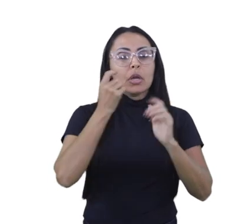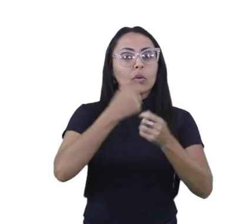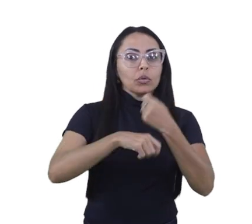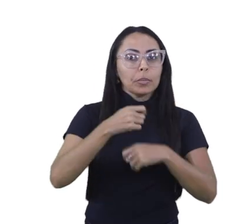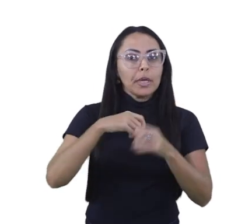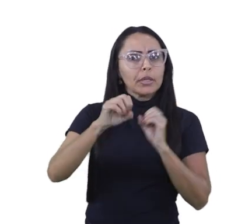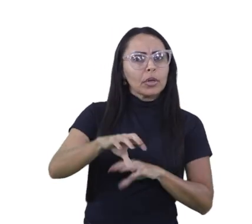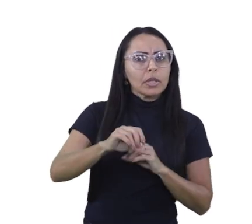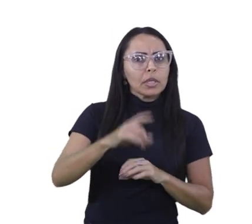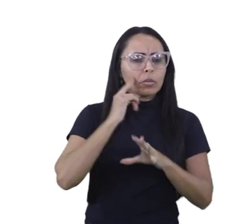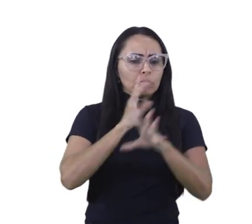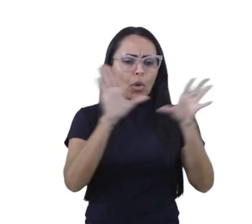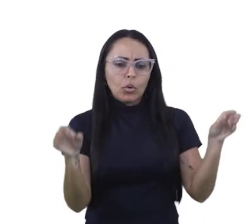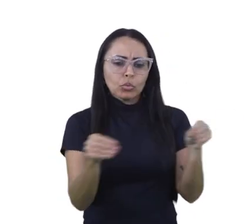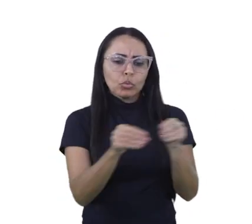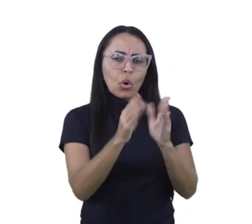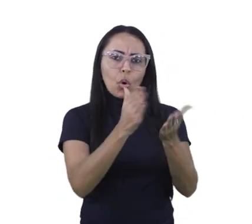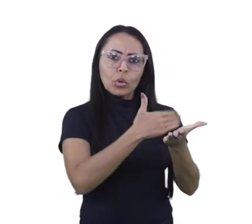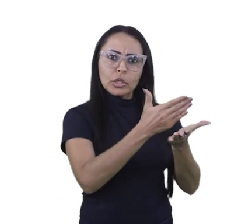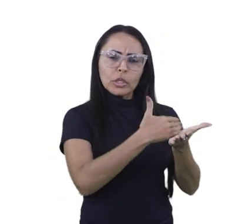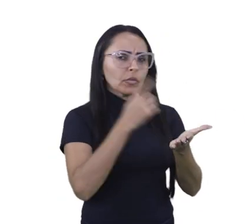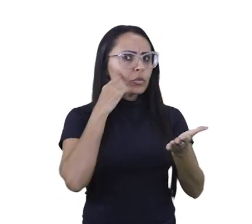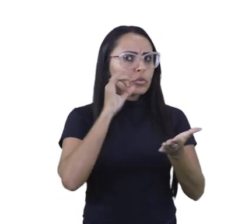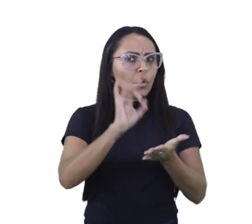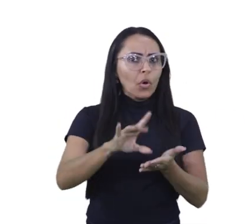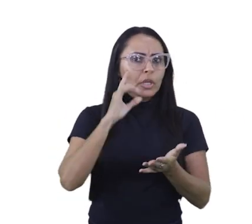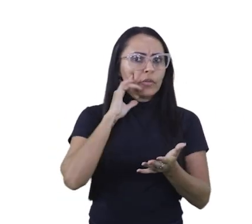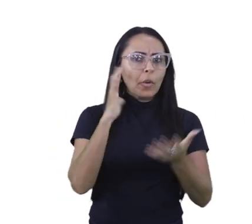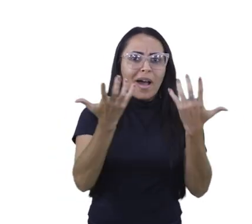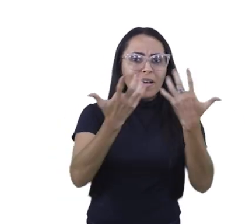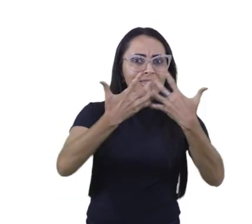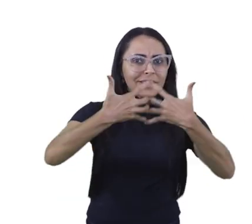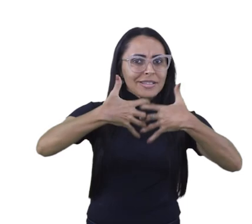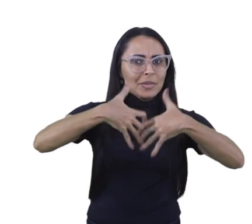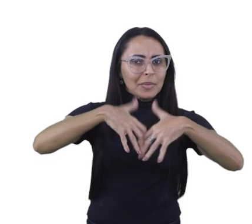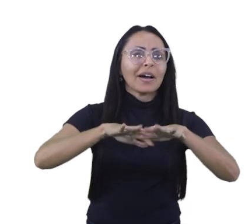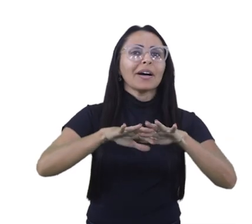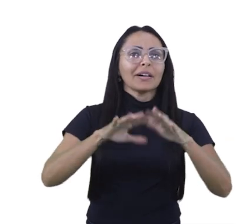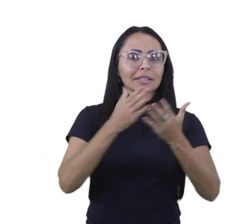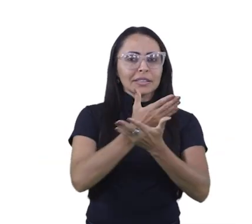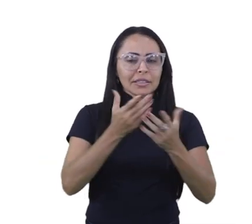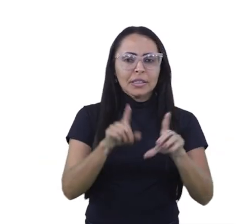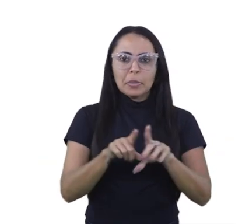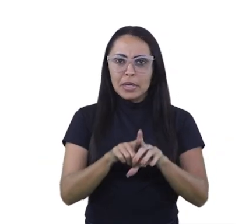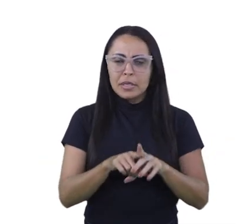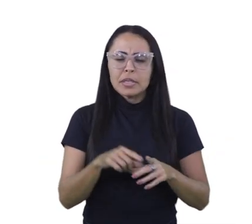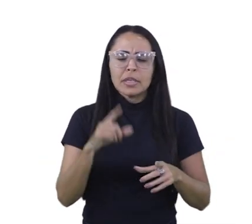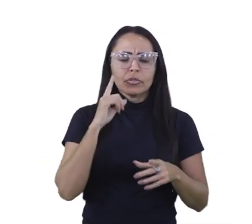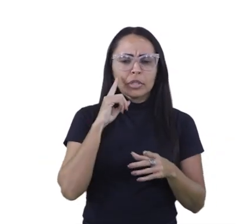E dentro de um livro só, pode se tratar de todos esses temas de uma forma interdisciplinar, integrada, ou até, né, digamos